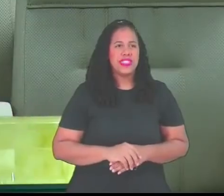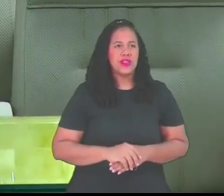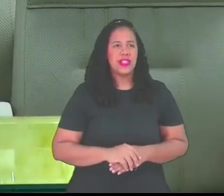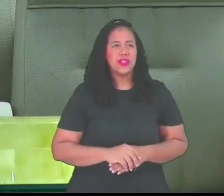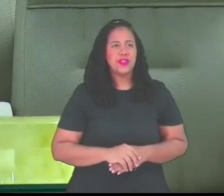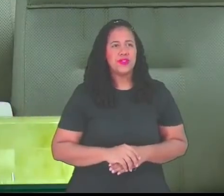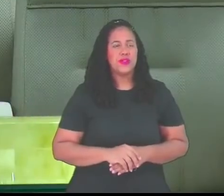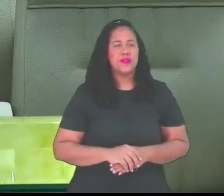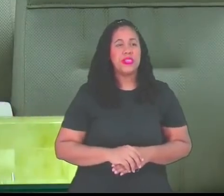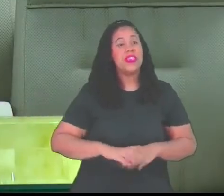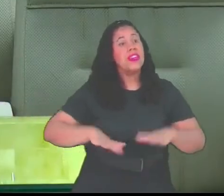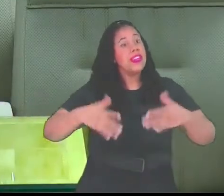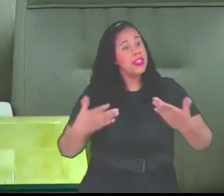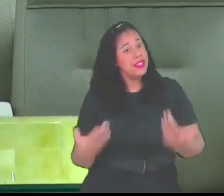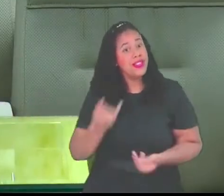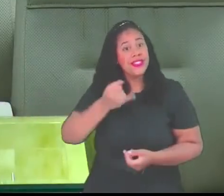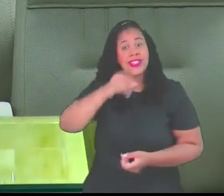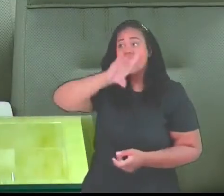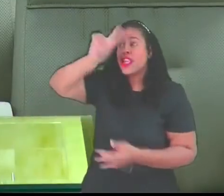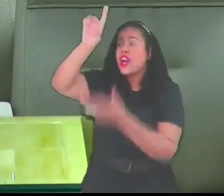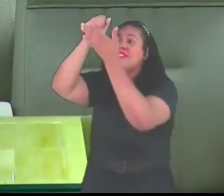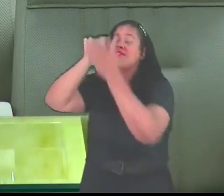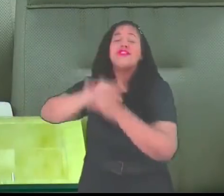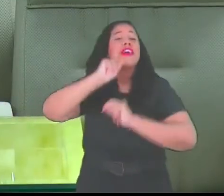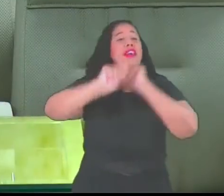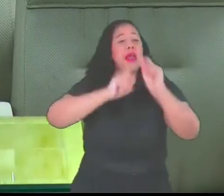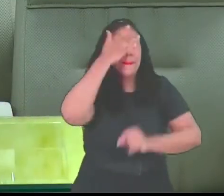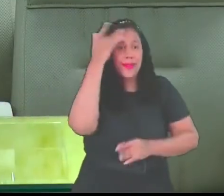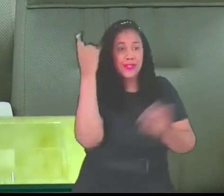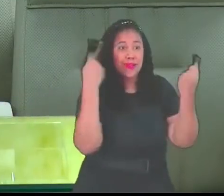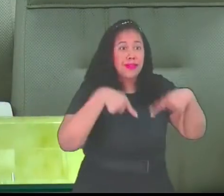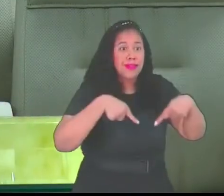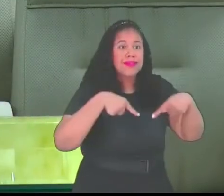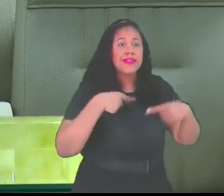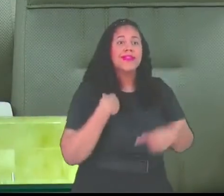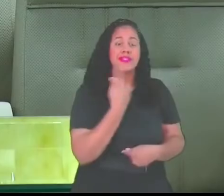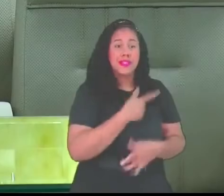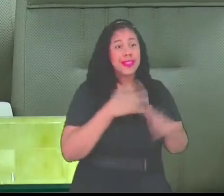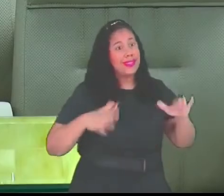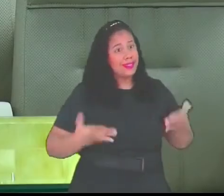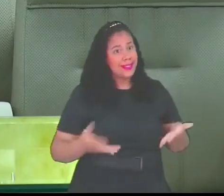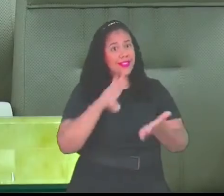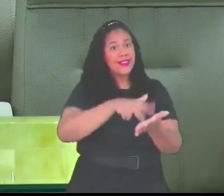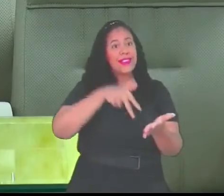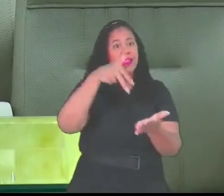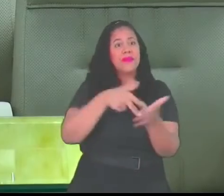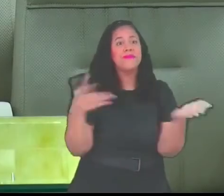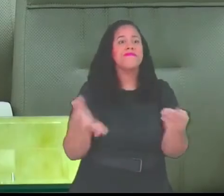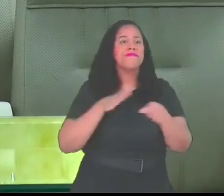Então, se Deus é por nós, quem será contra nós? Então, fique de pé nesta noite.